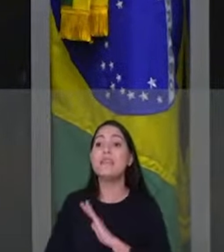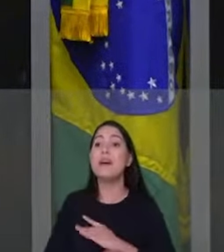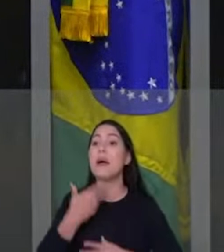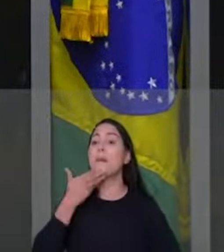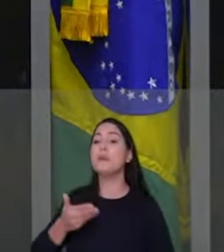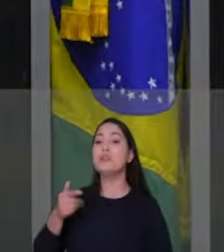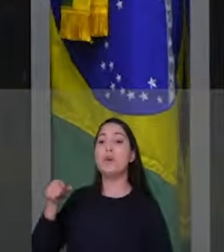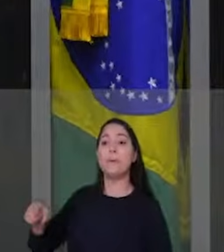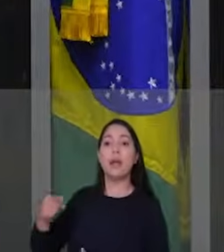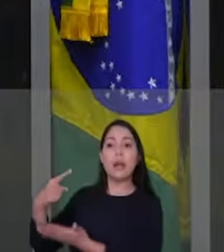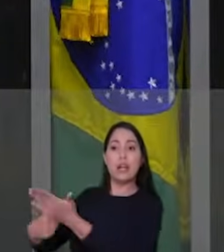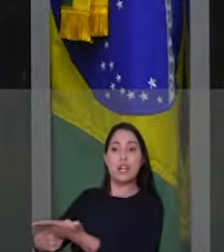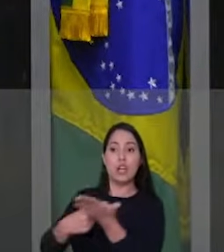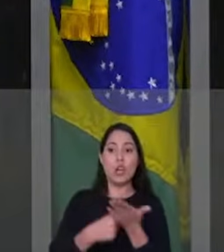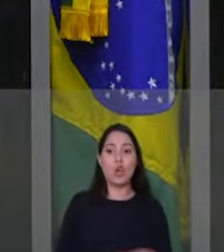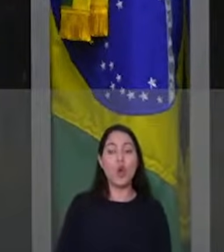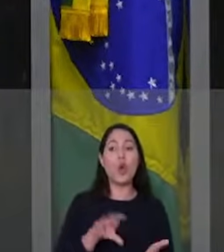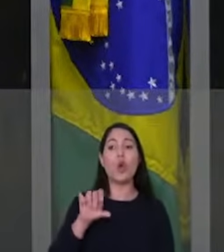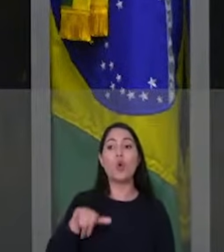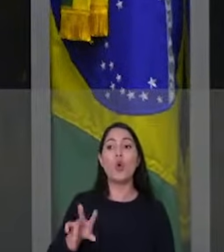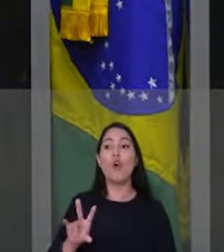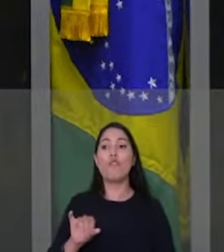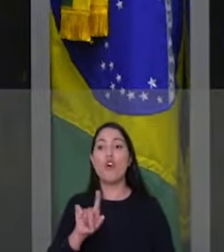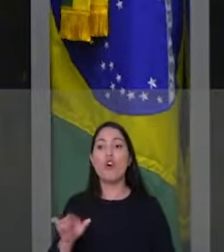convocação, e não o convite, mas